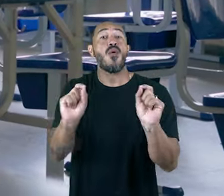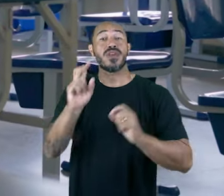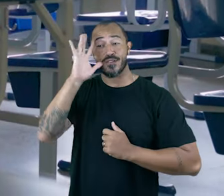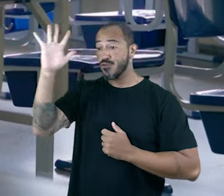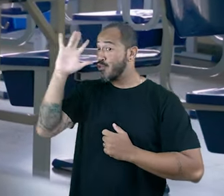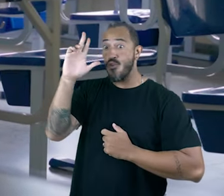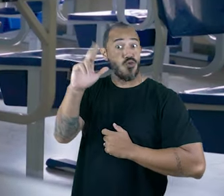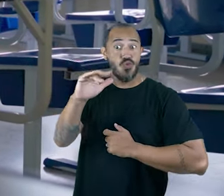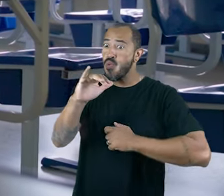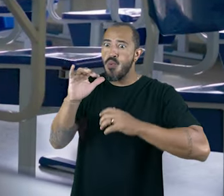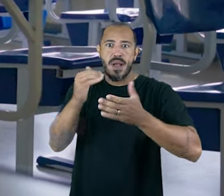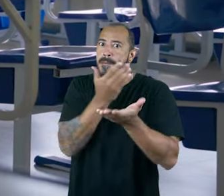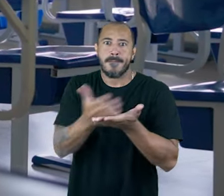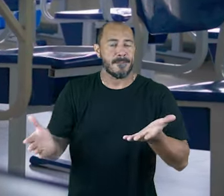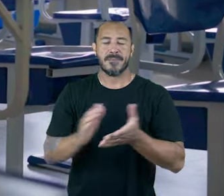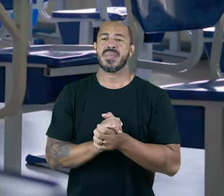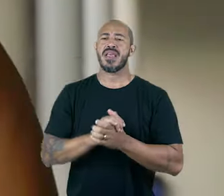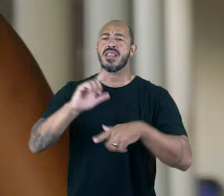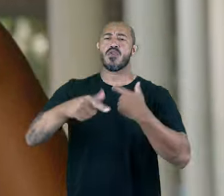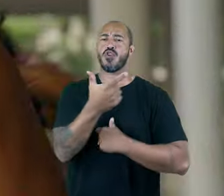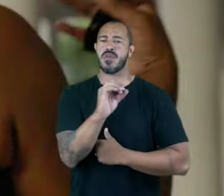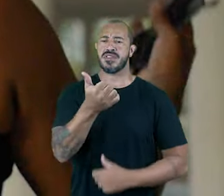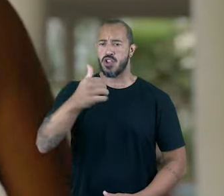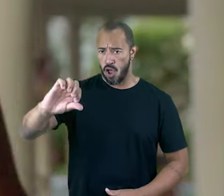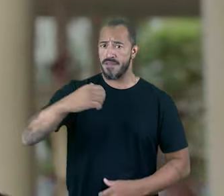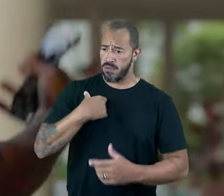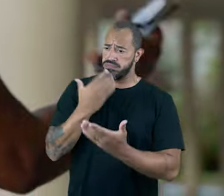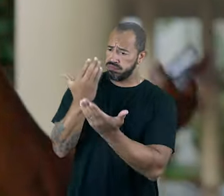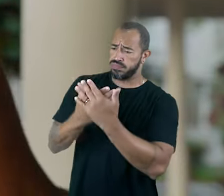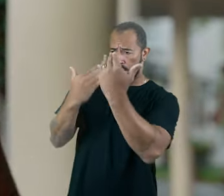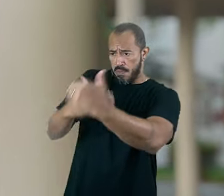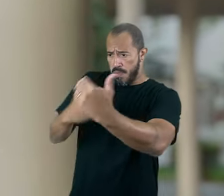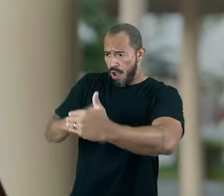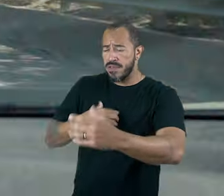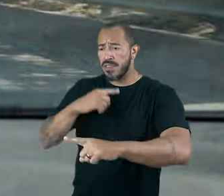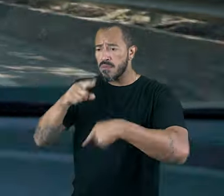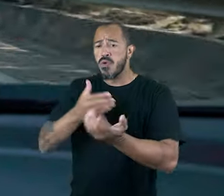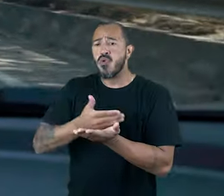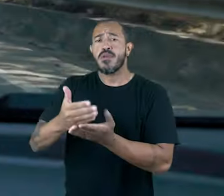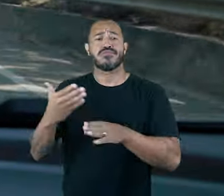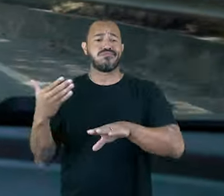Em 2019, né? Teve o processo seletivo, teve a prova e tudo. E eu acabei entrando.